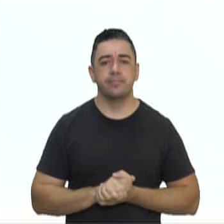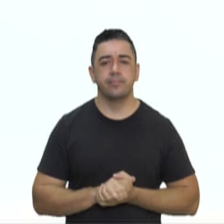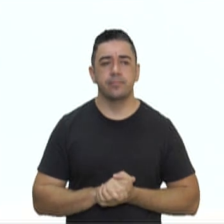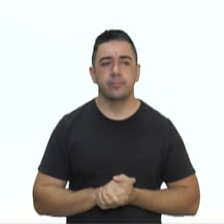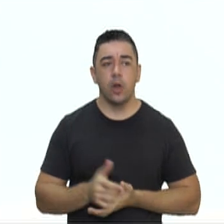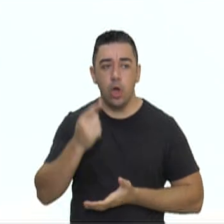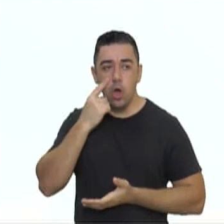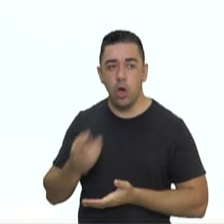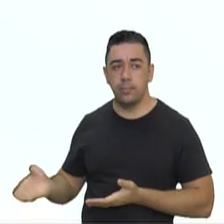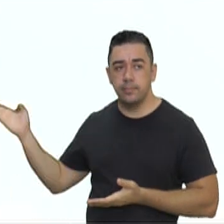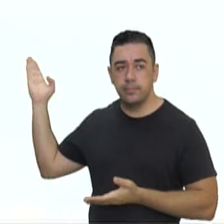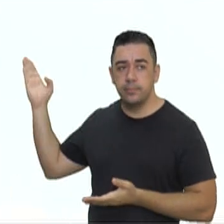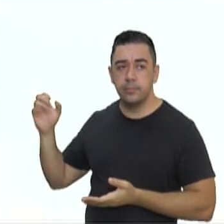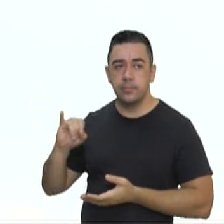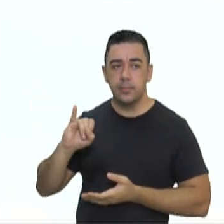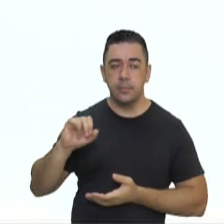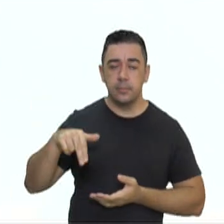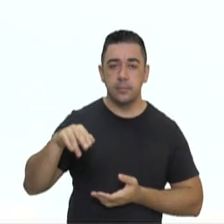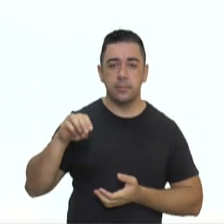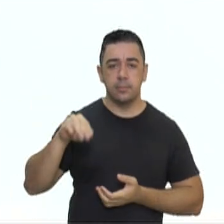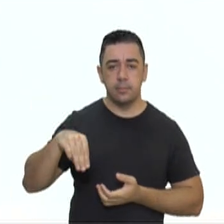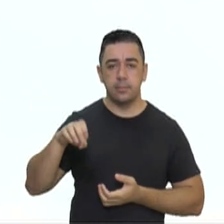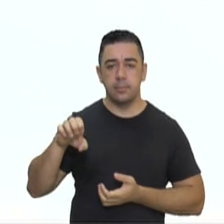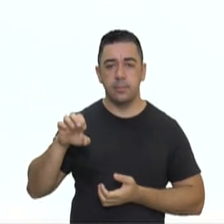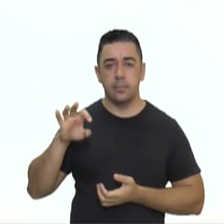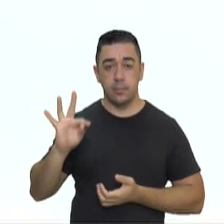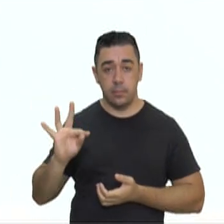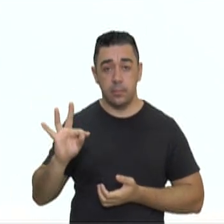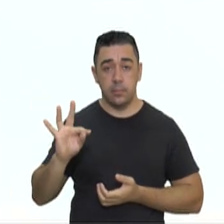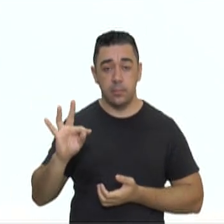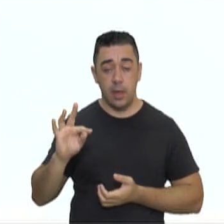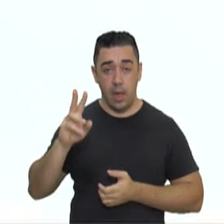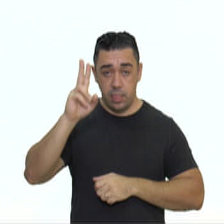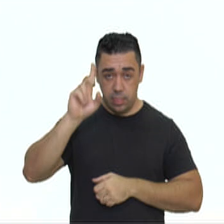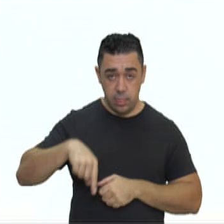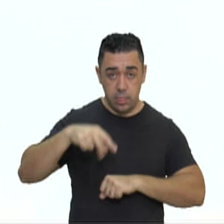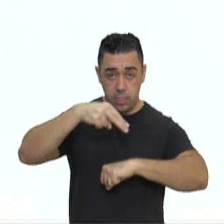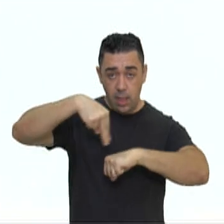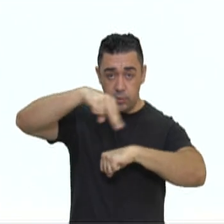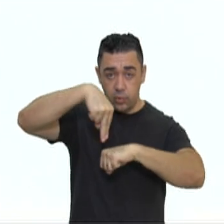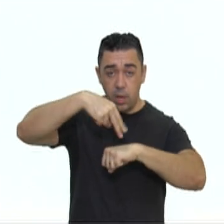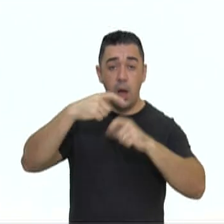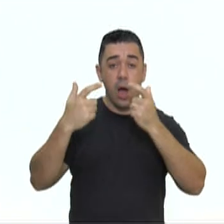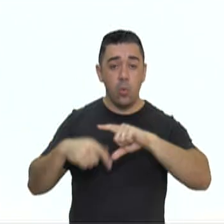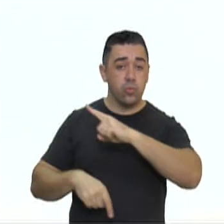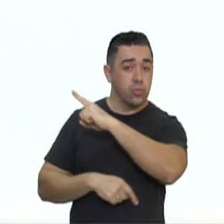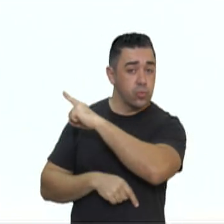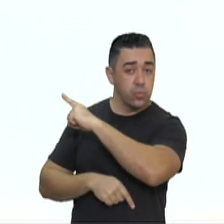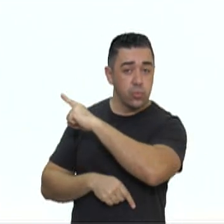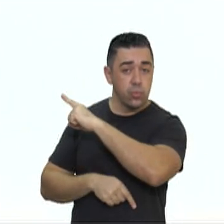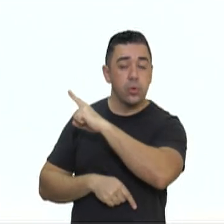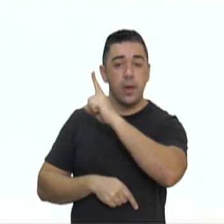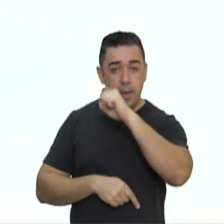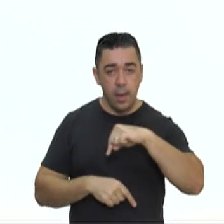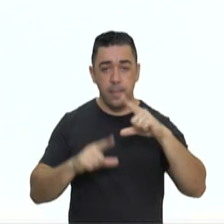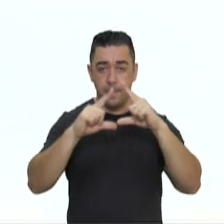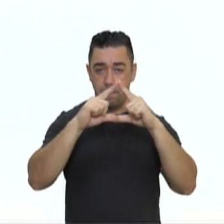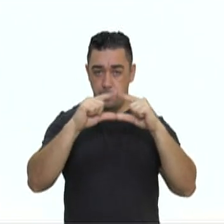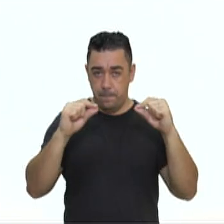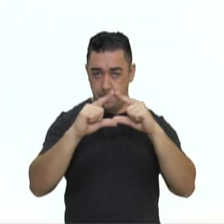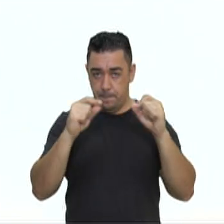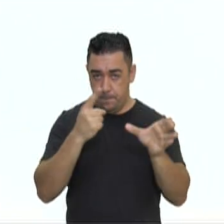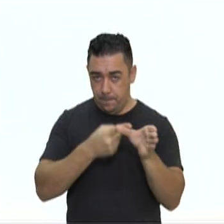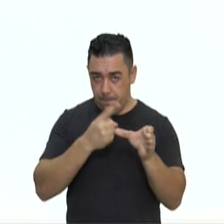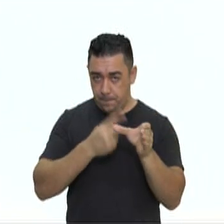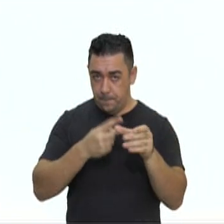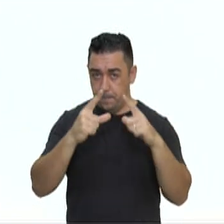Olha lá o INMET, Instituto Nacional de Meteorologia. Essa sede aqui, ela fica em Brasília, tá?